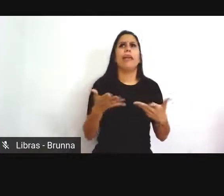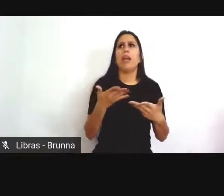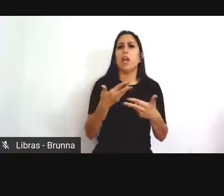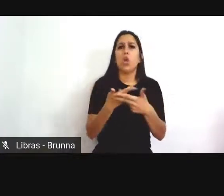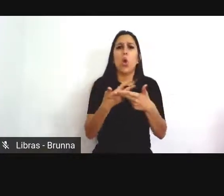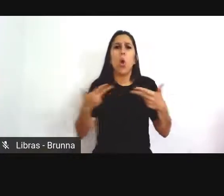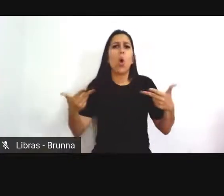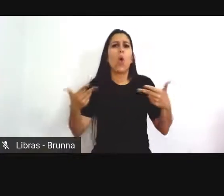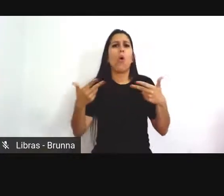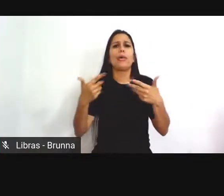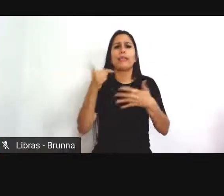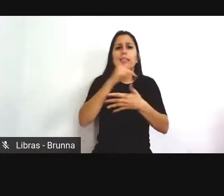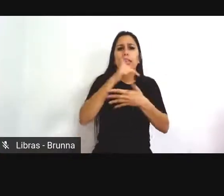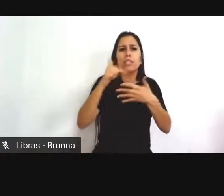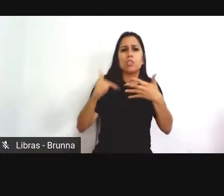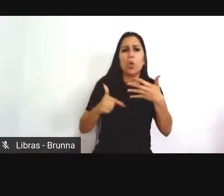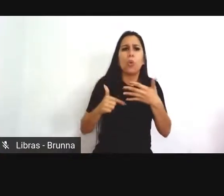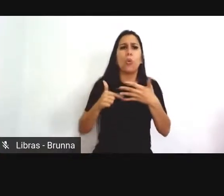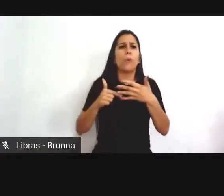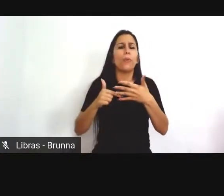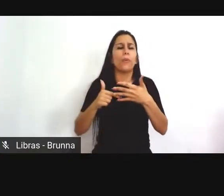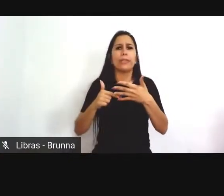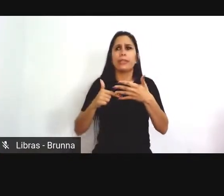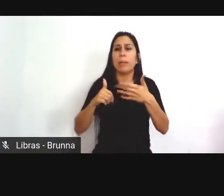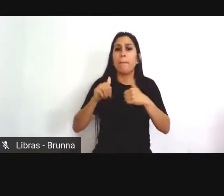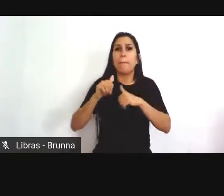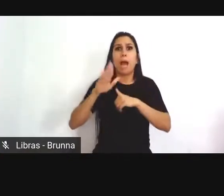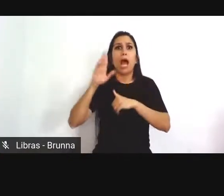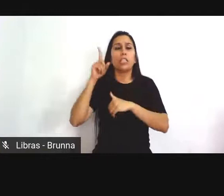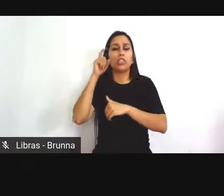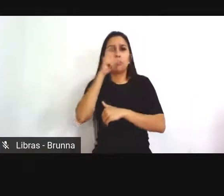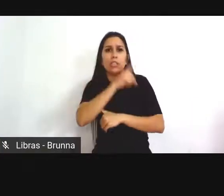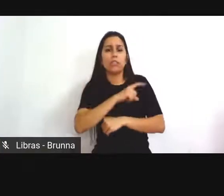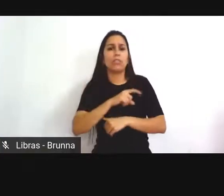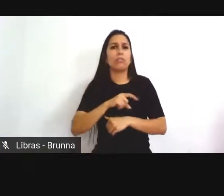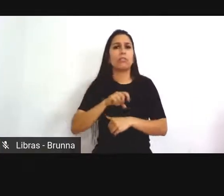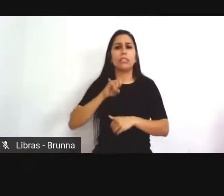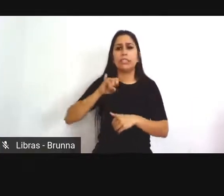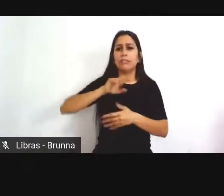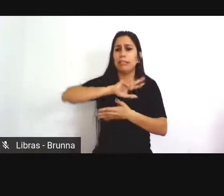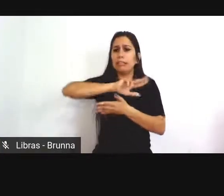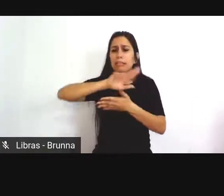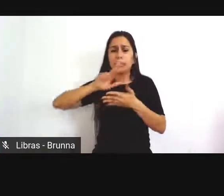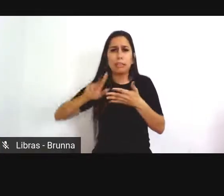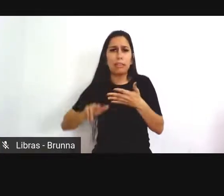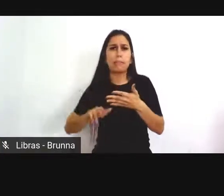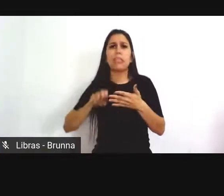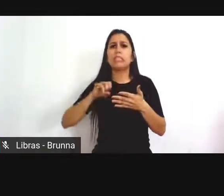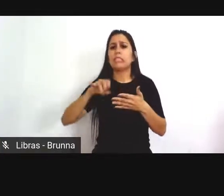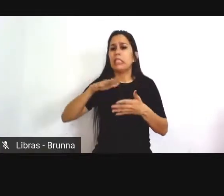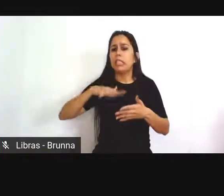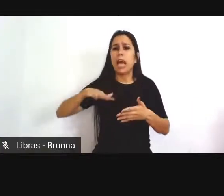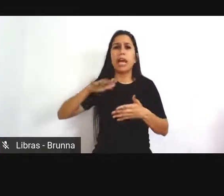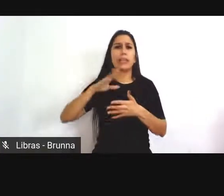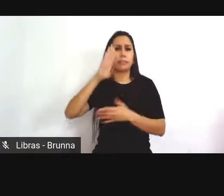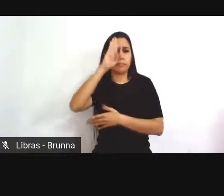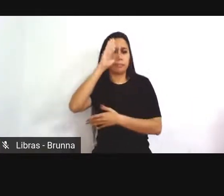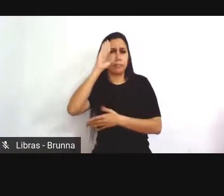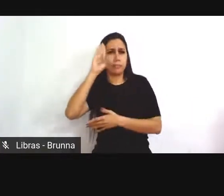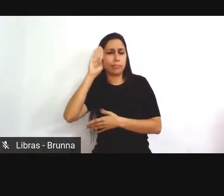concretas, questões pontuais de trabalho, seja para projetos acadêmicos. Várias vezes